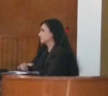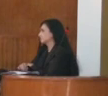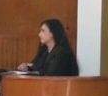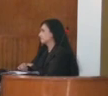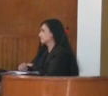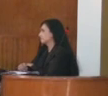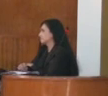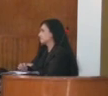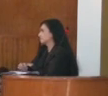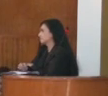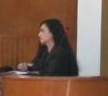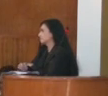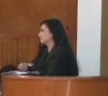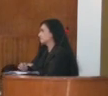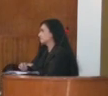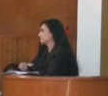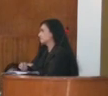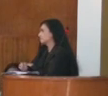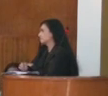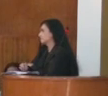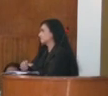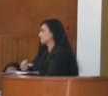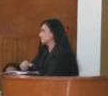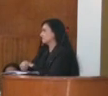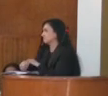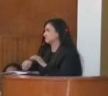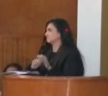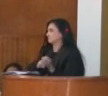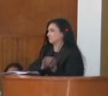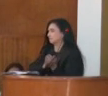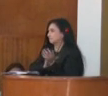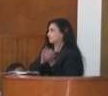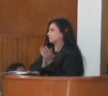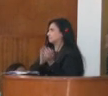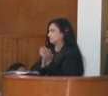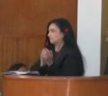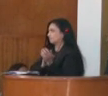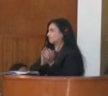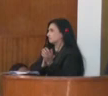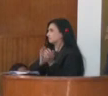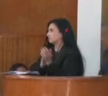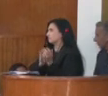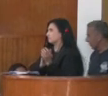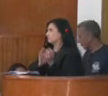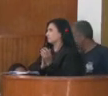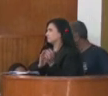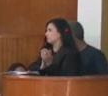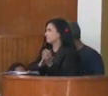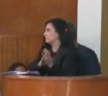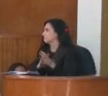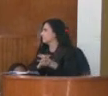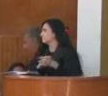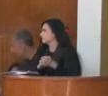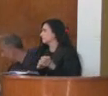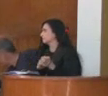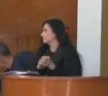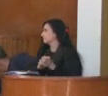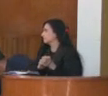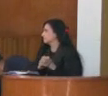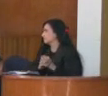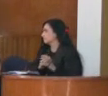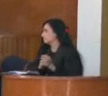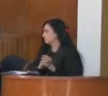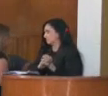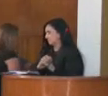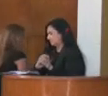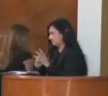tem com Barra Mansa. Obrigado. Eu sei da luta